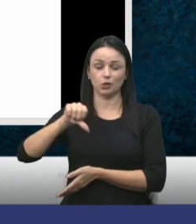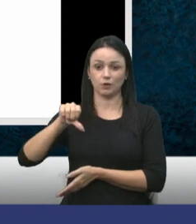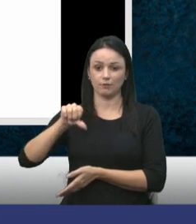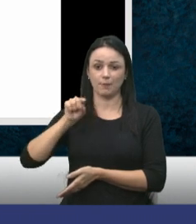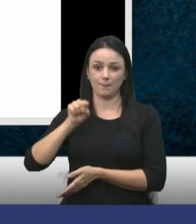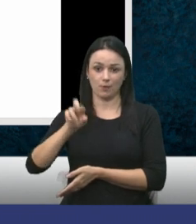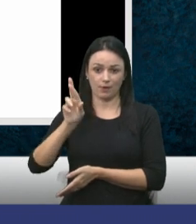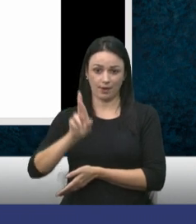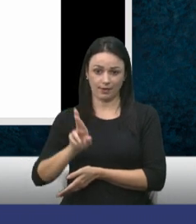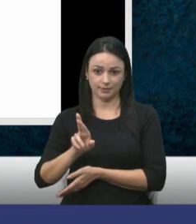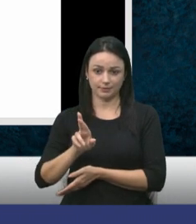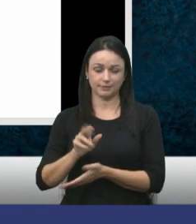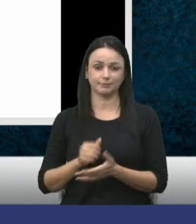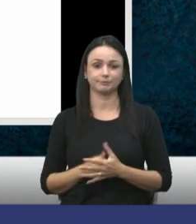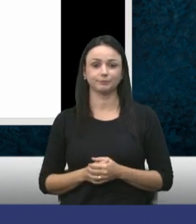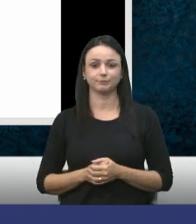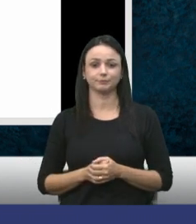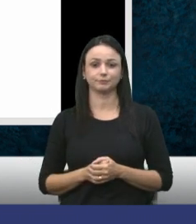155.599.000.